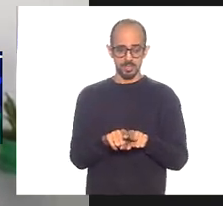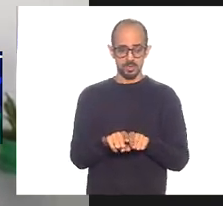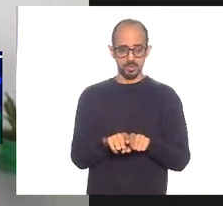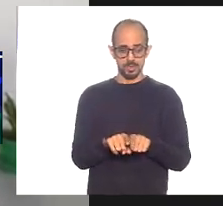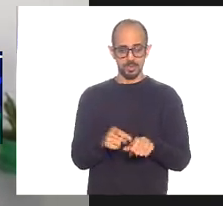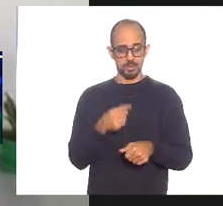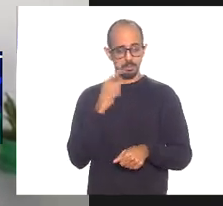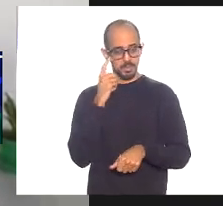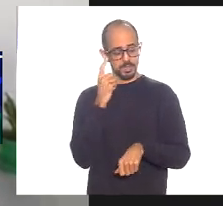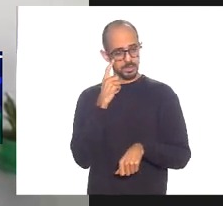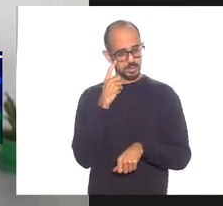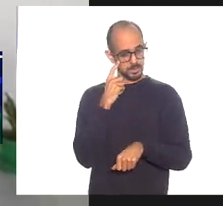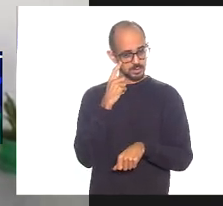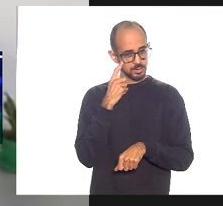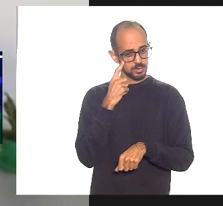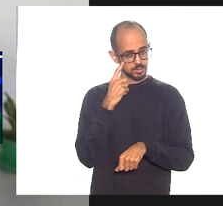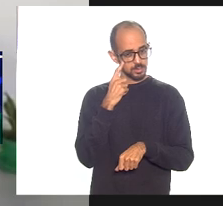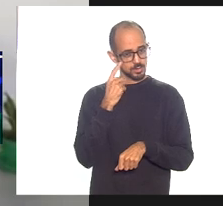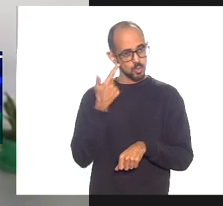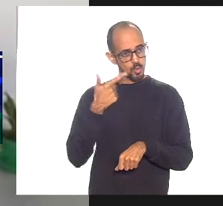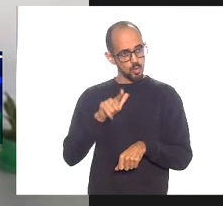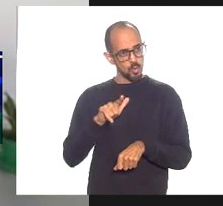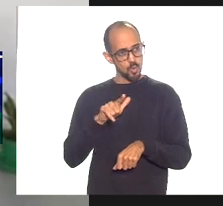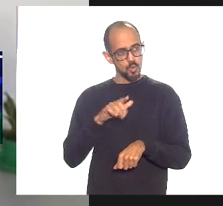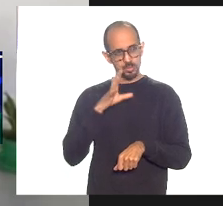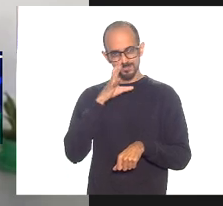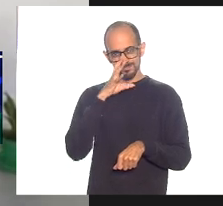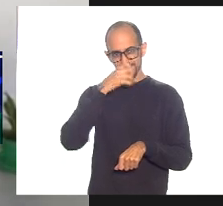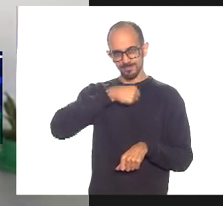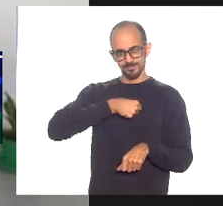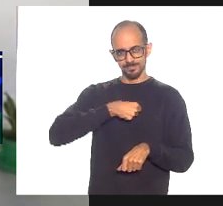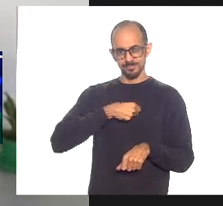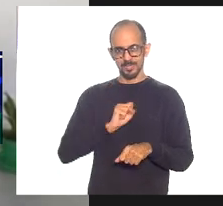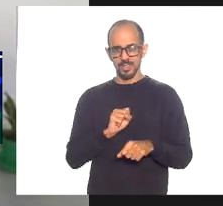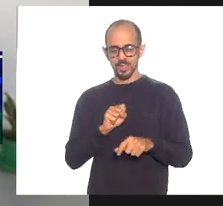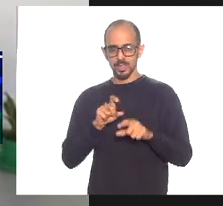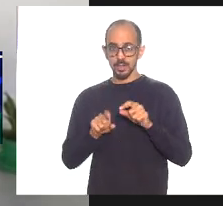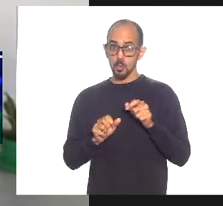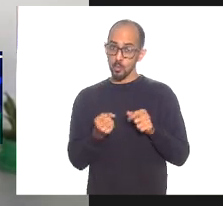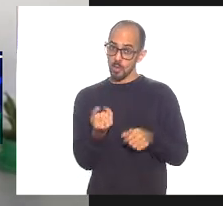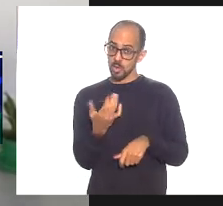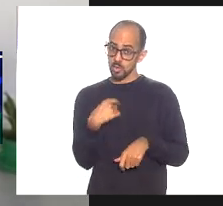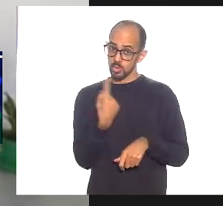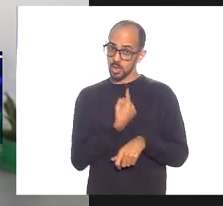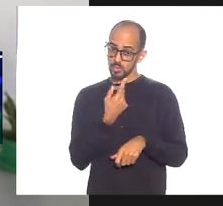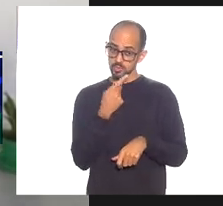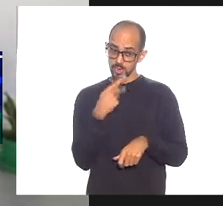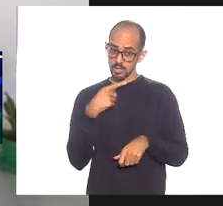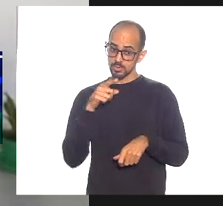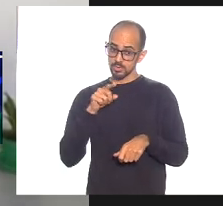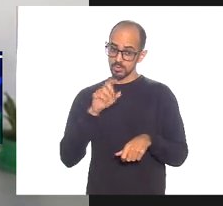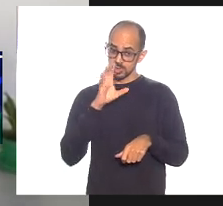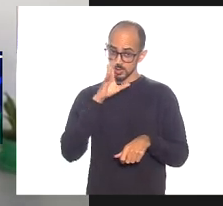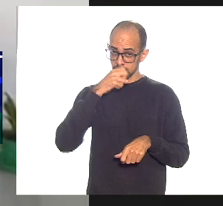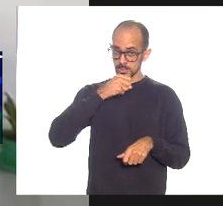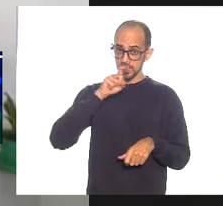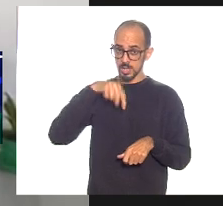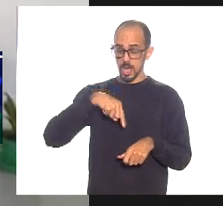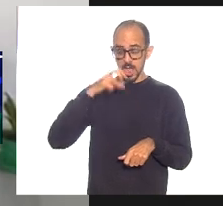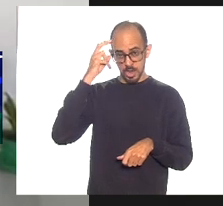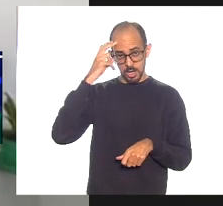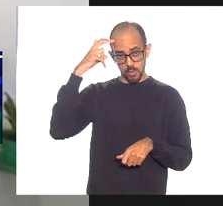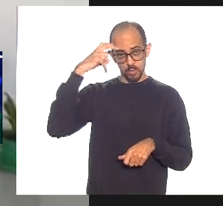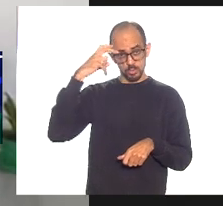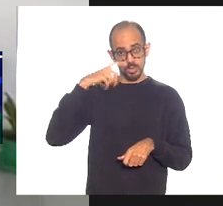outras formas de resistência né E quando a gente fala de resistência a gente tá falando da cultura ter um